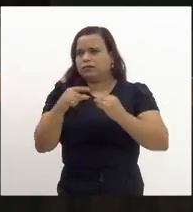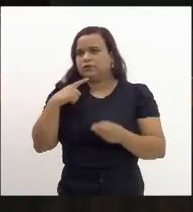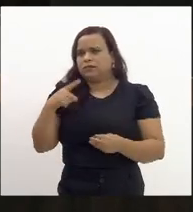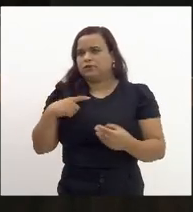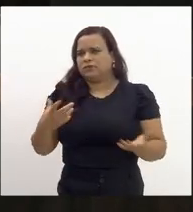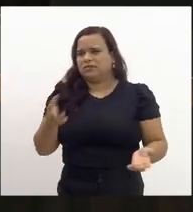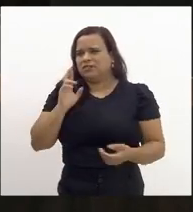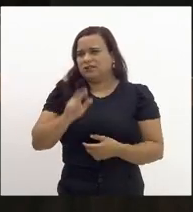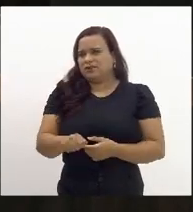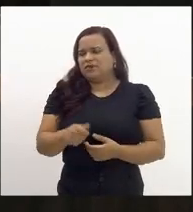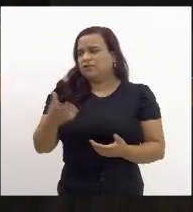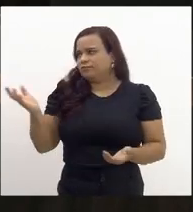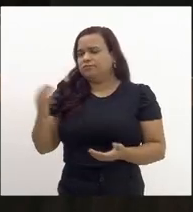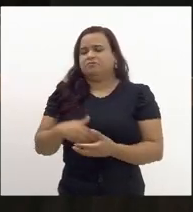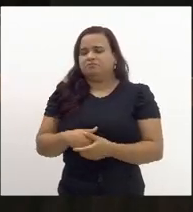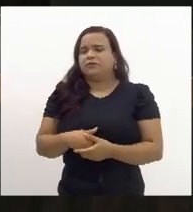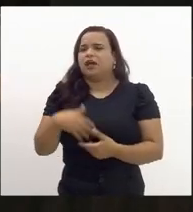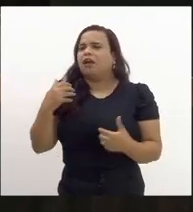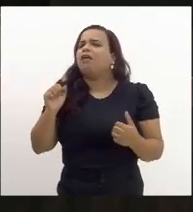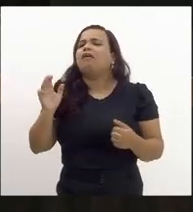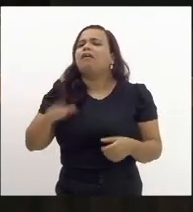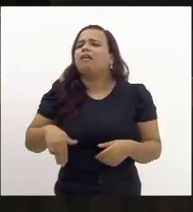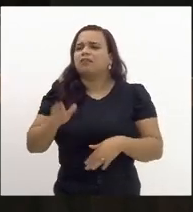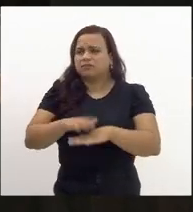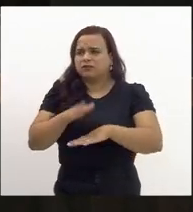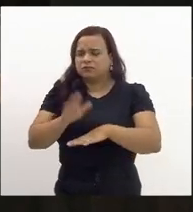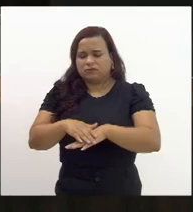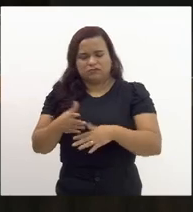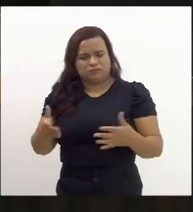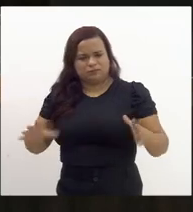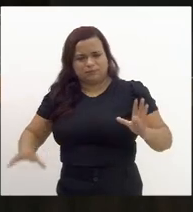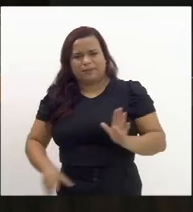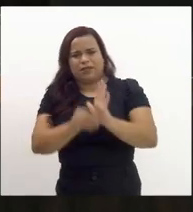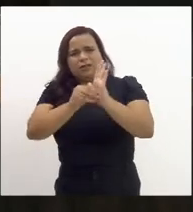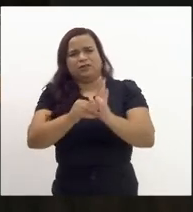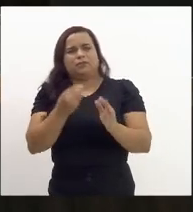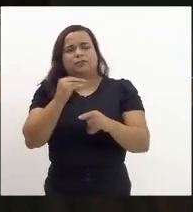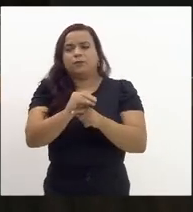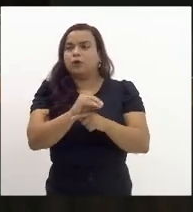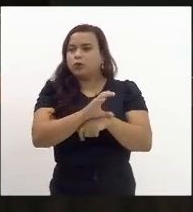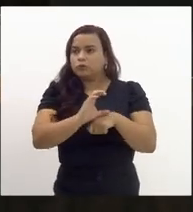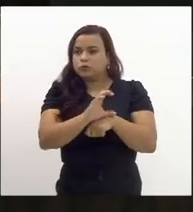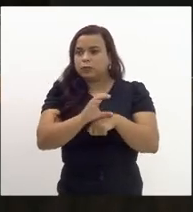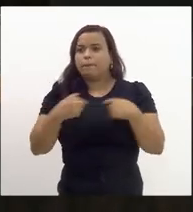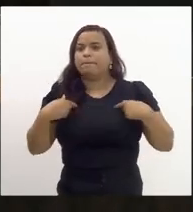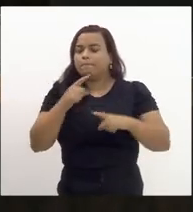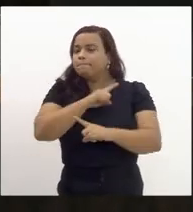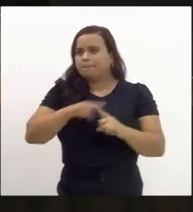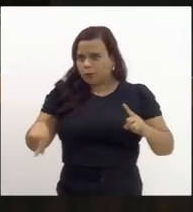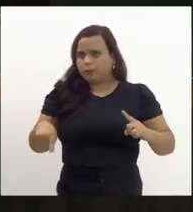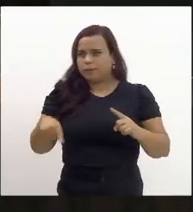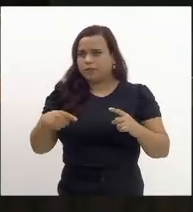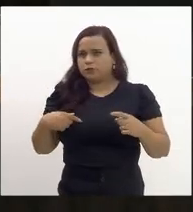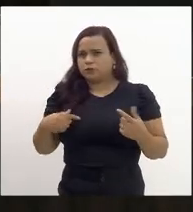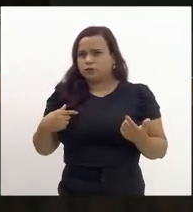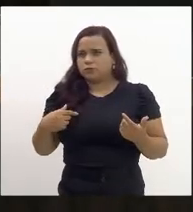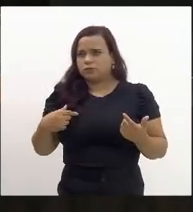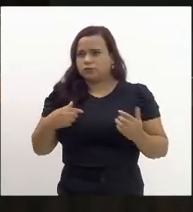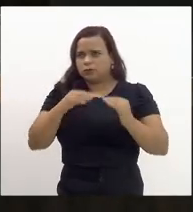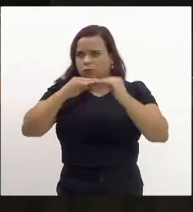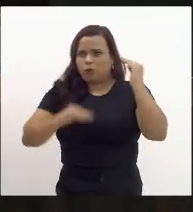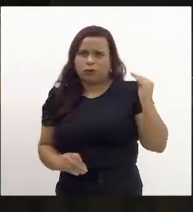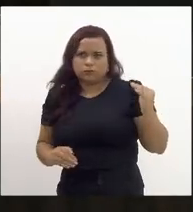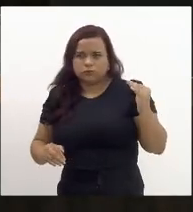Rodrigo Amorim, quem emendou a Constituição dizendo que é proibido ser oposição ou ser contrário, não digo nem oposição,